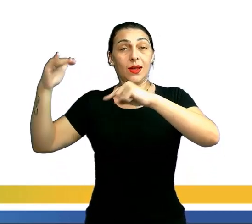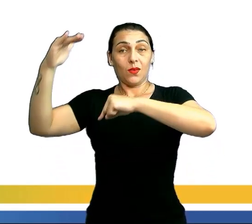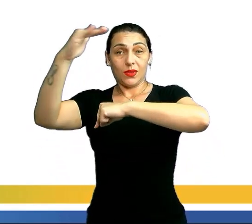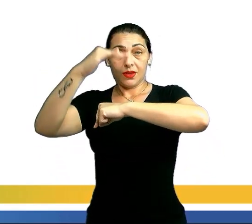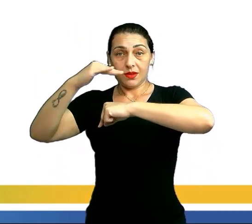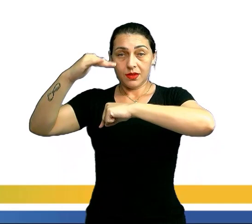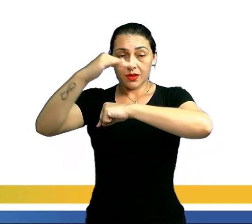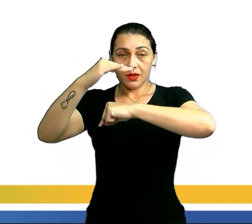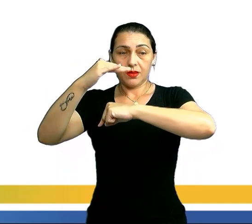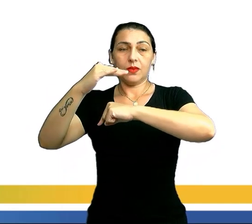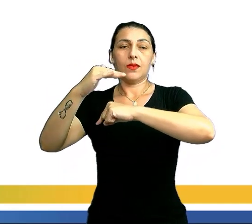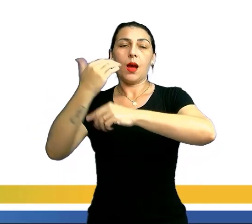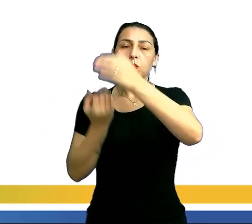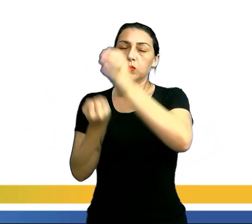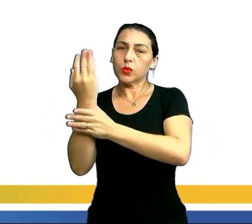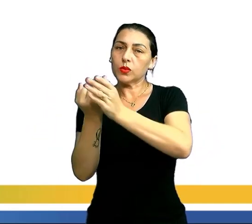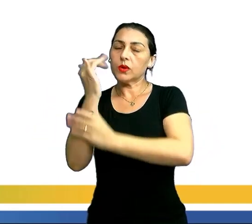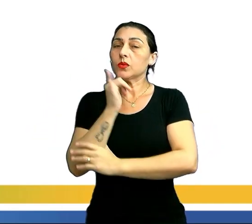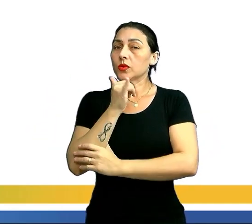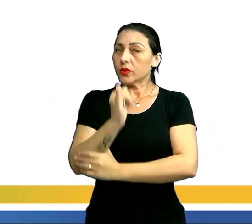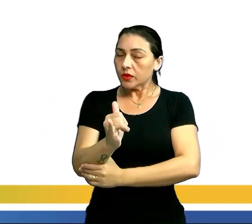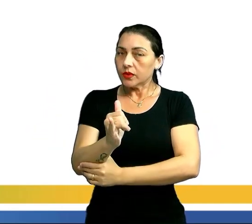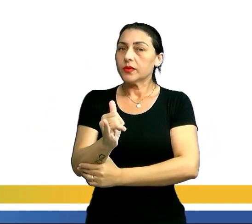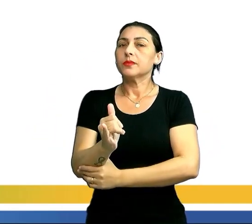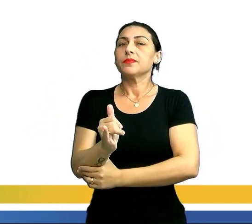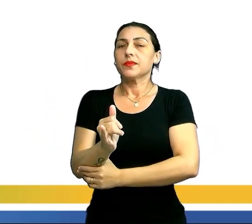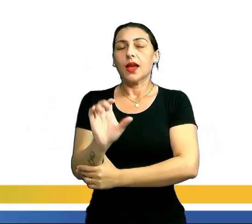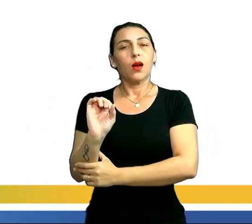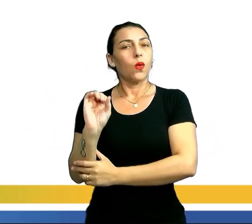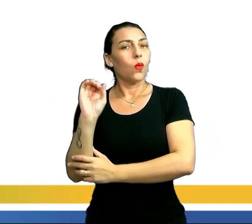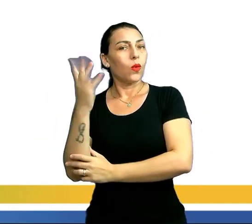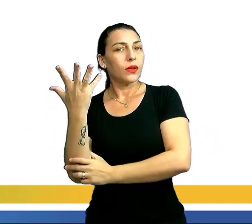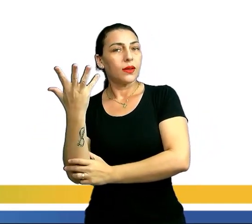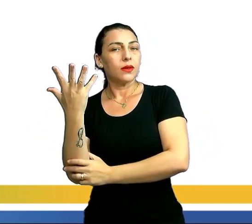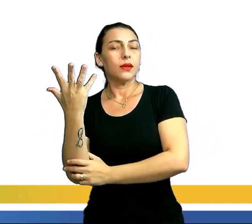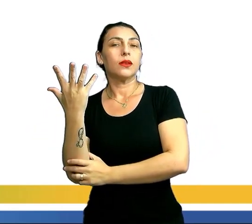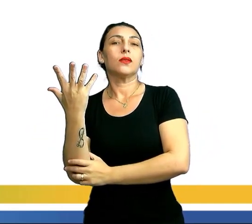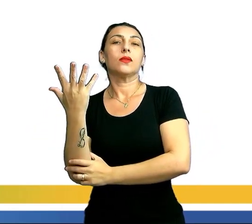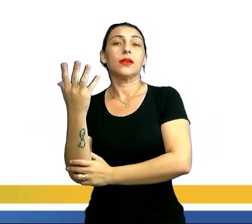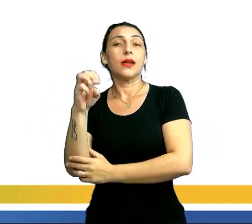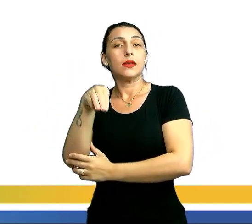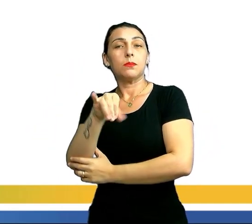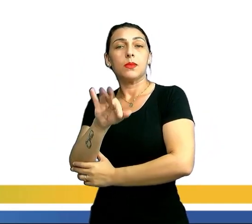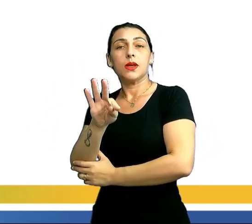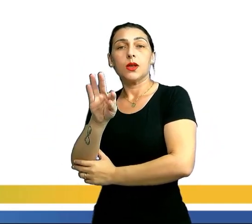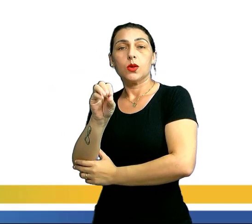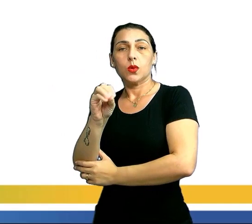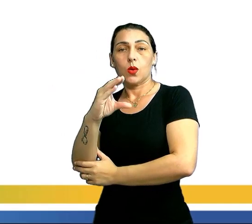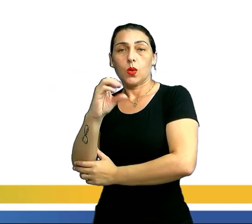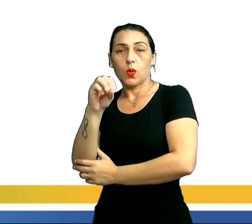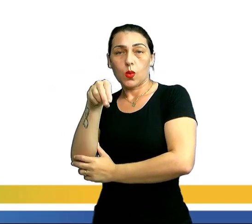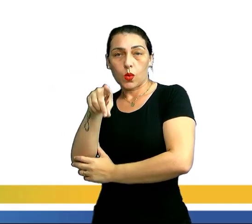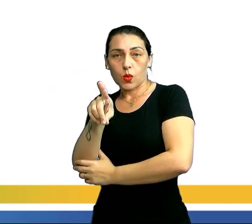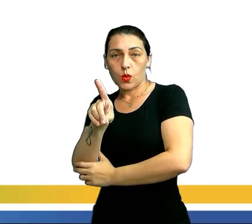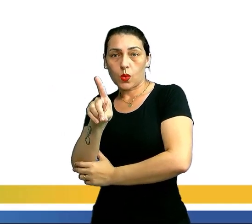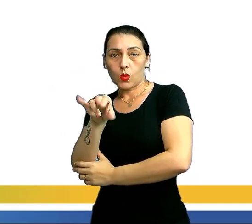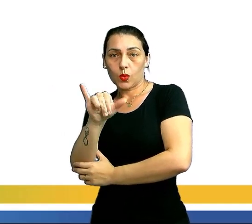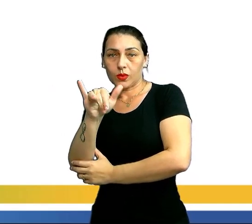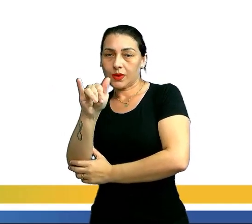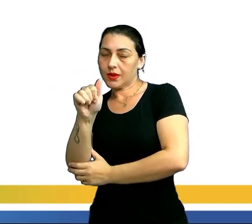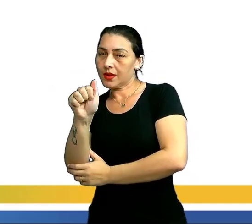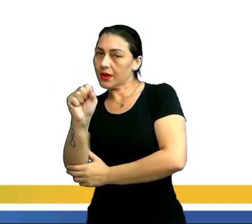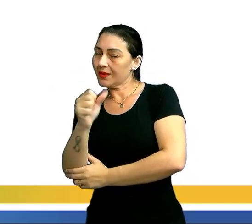cima. É a produção de energia? A produção de energia ocorreria nas mitocôndrias. Não há